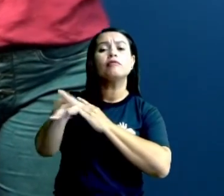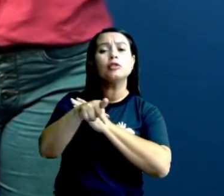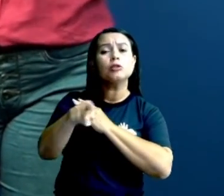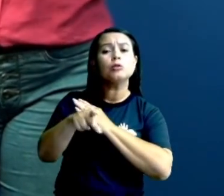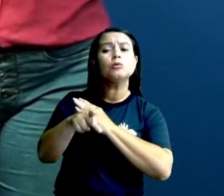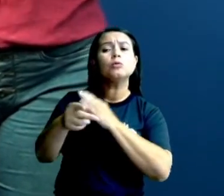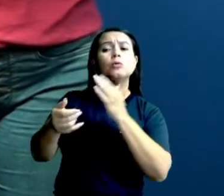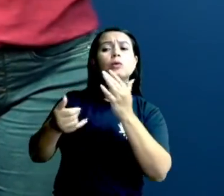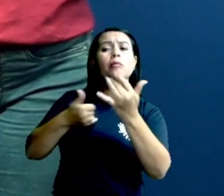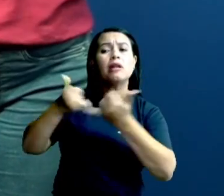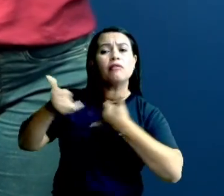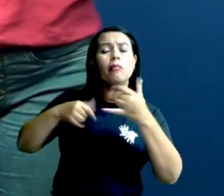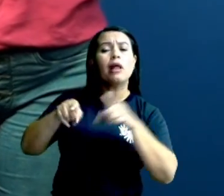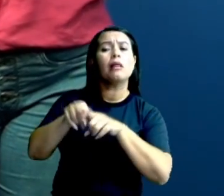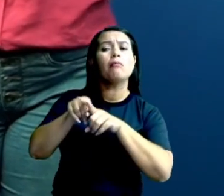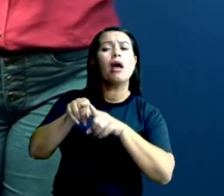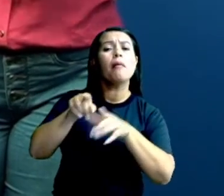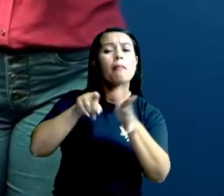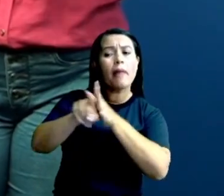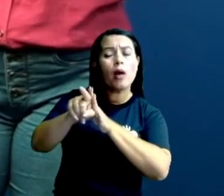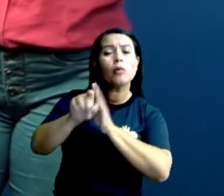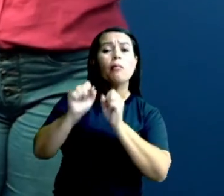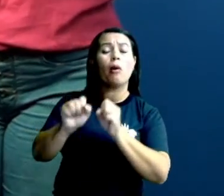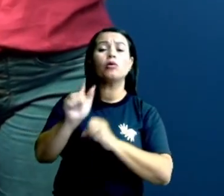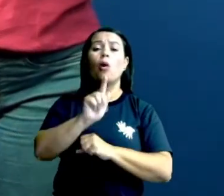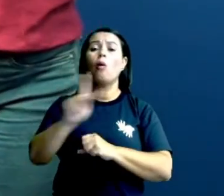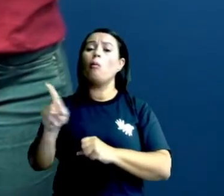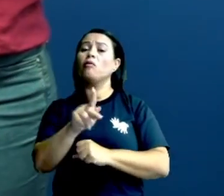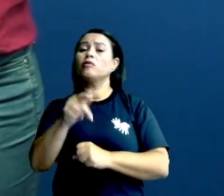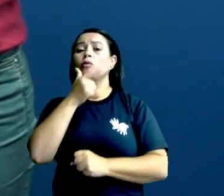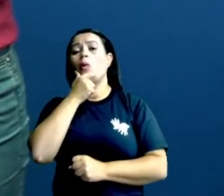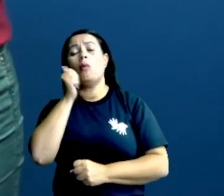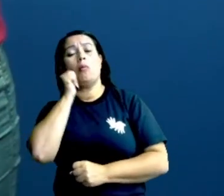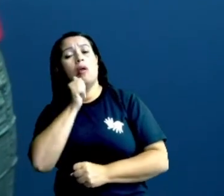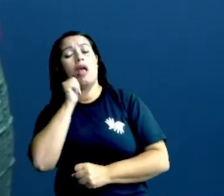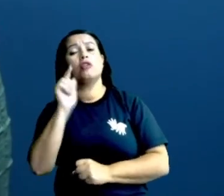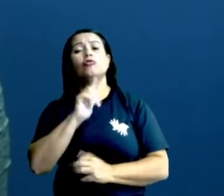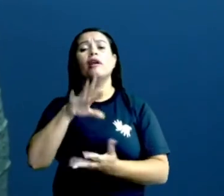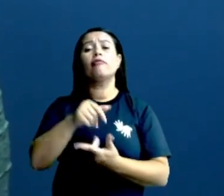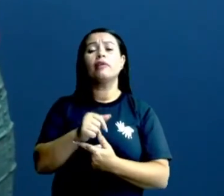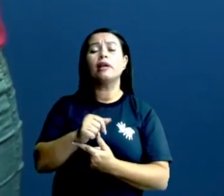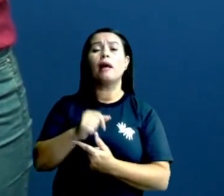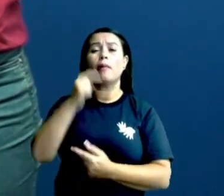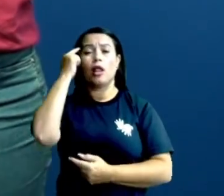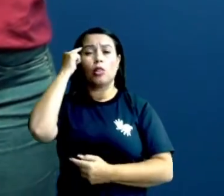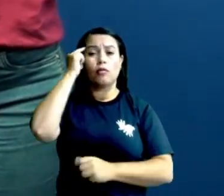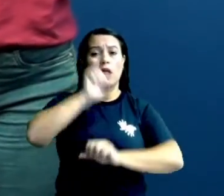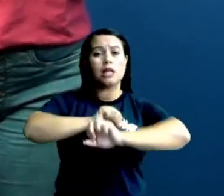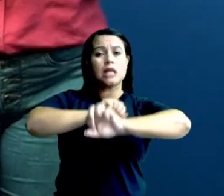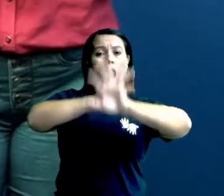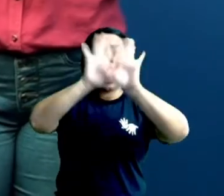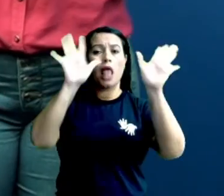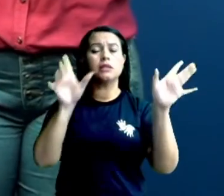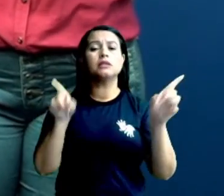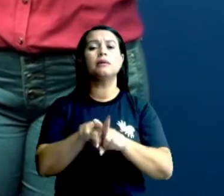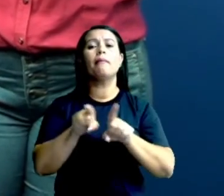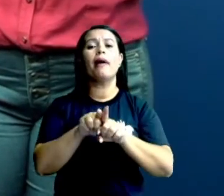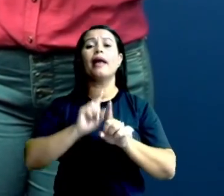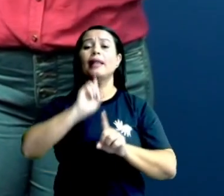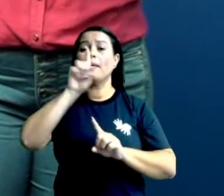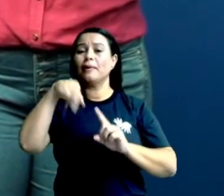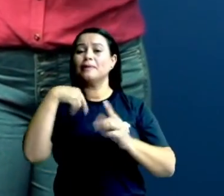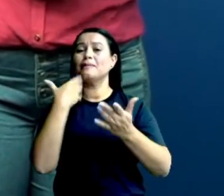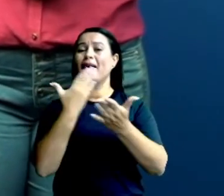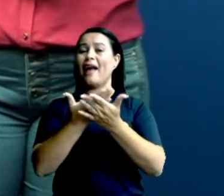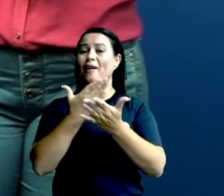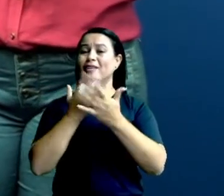professora, né, ou com o teu professor de geografia, para que ele esclareça, que ele tirem as dúvidas de vocês, né? E a gente vai se ver